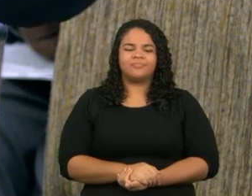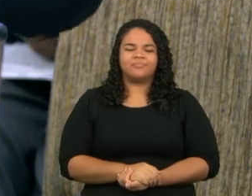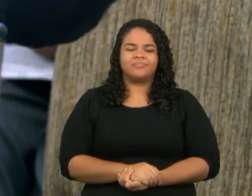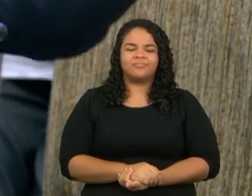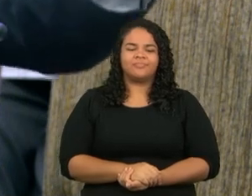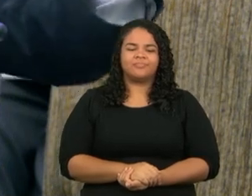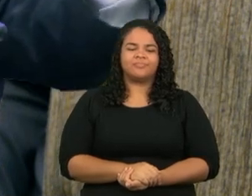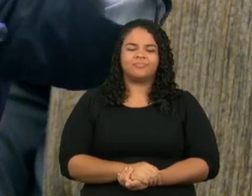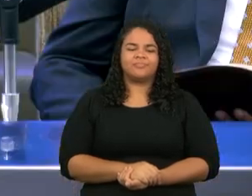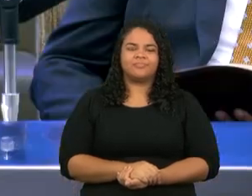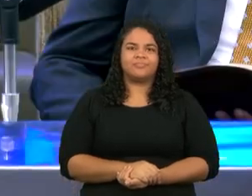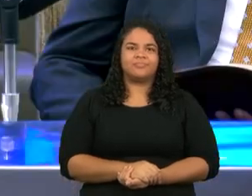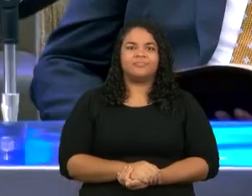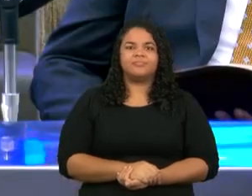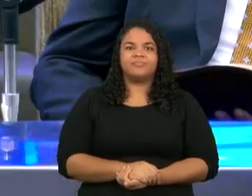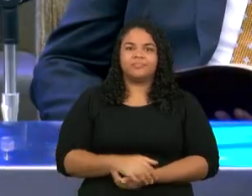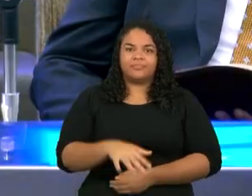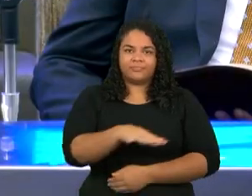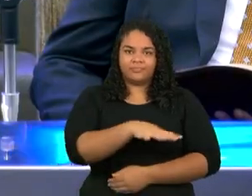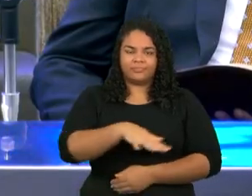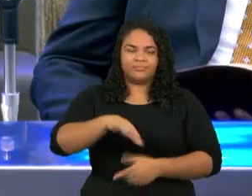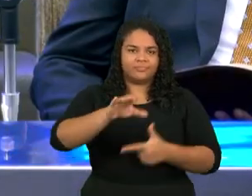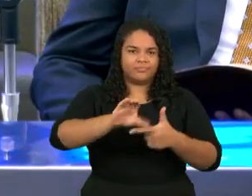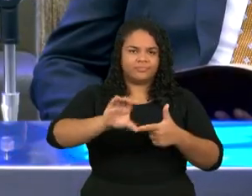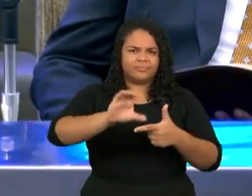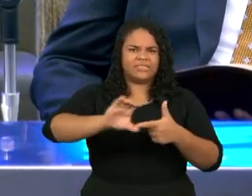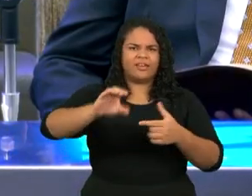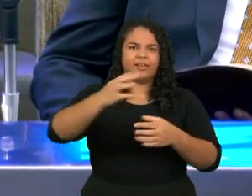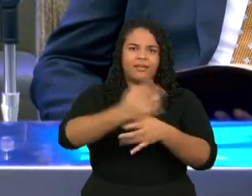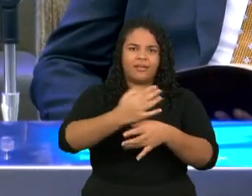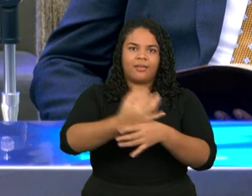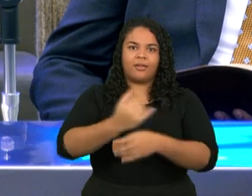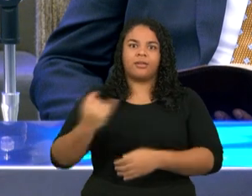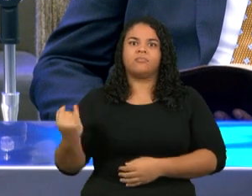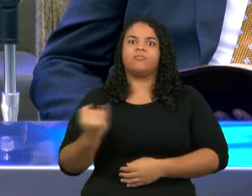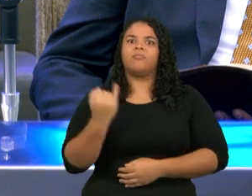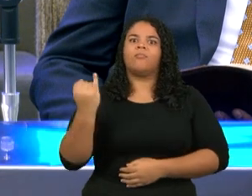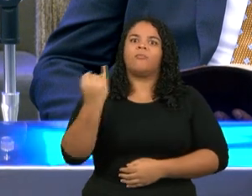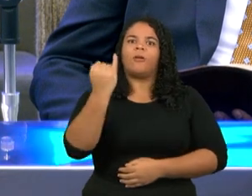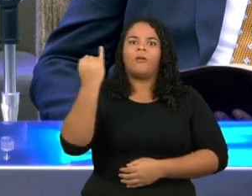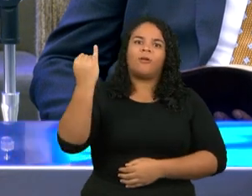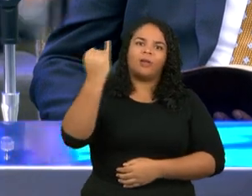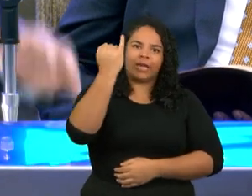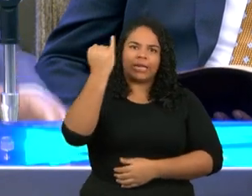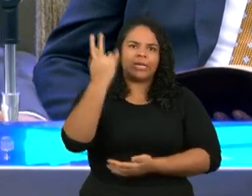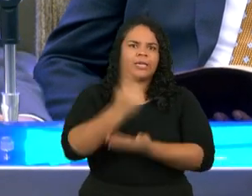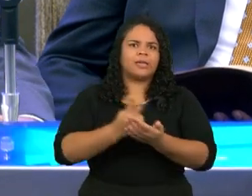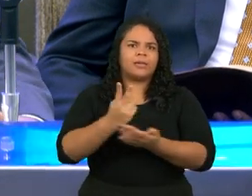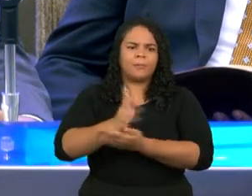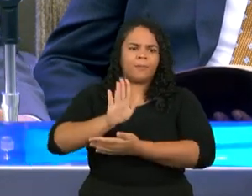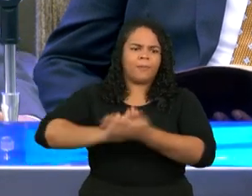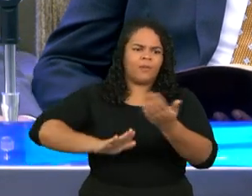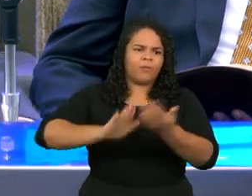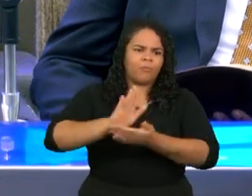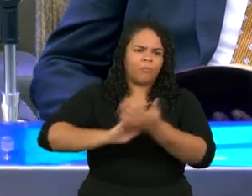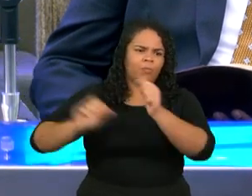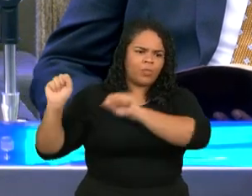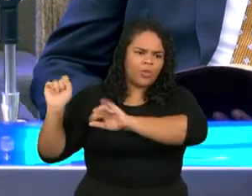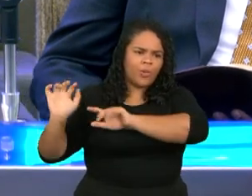o outro lado do mar para outro lado do continente no istmo da acaia